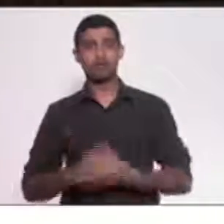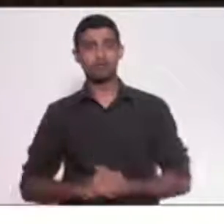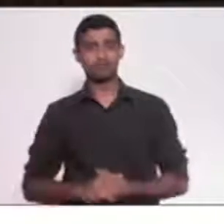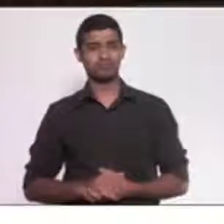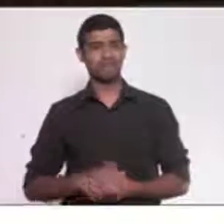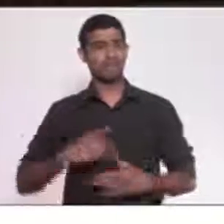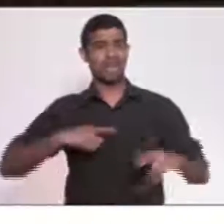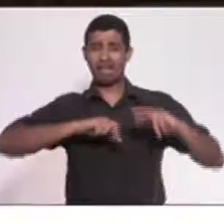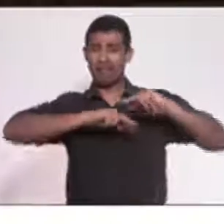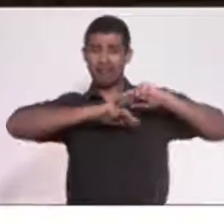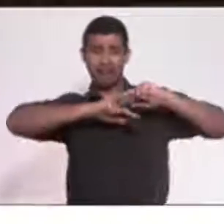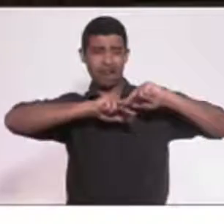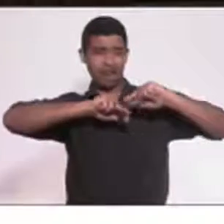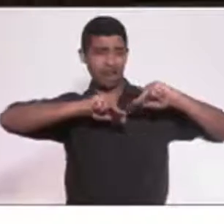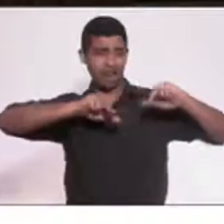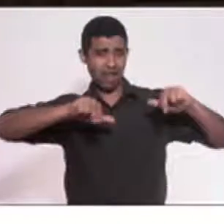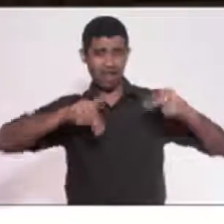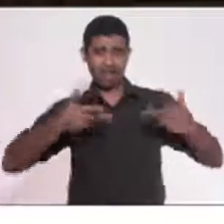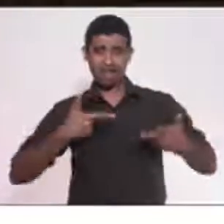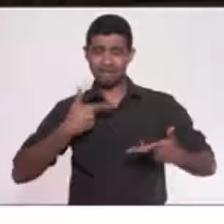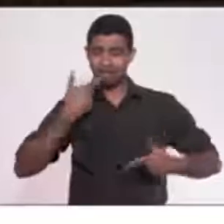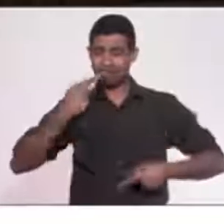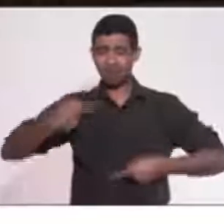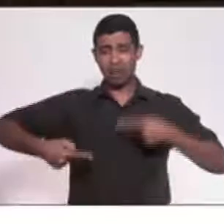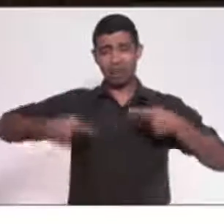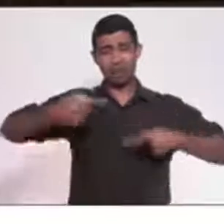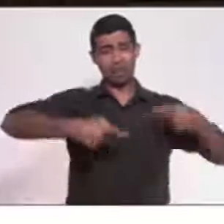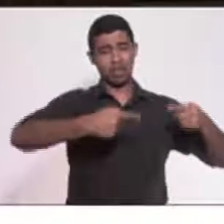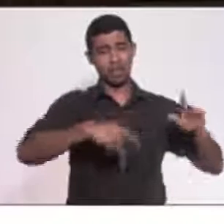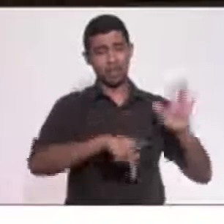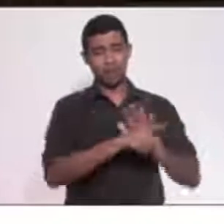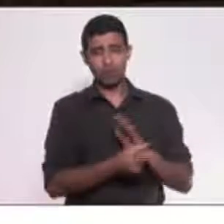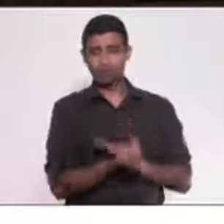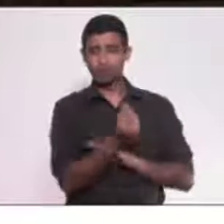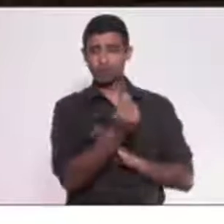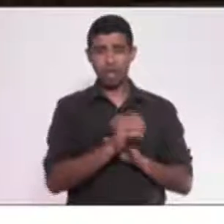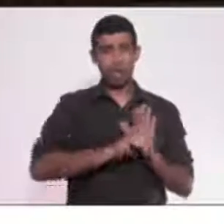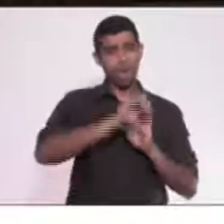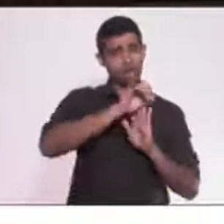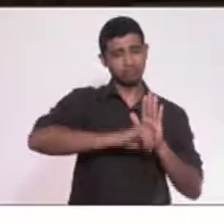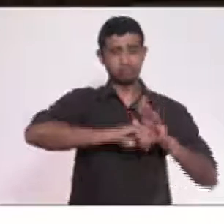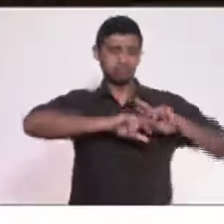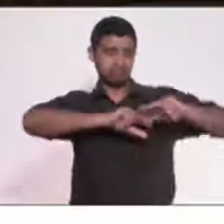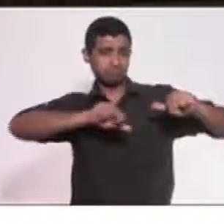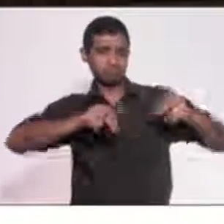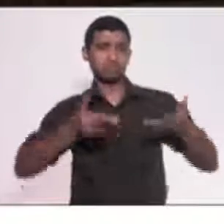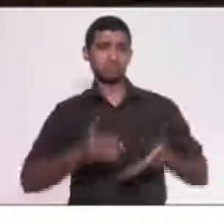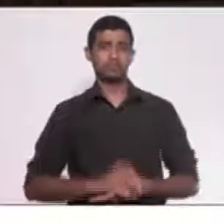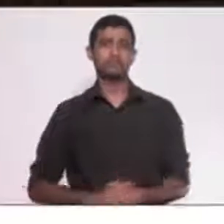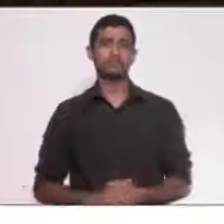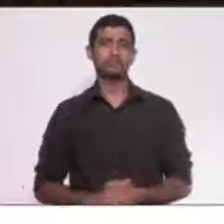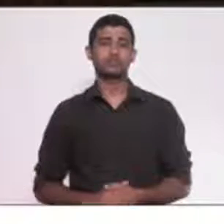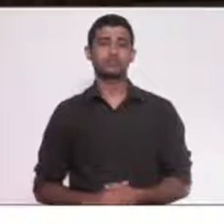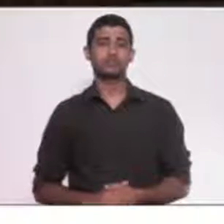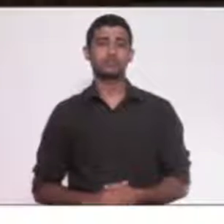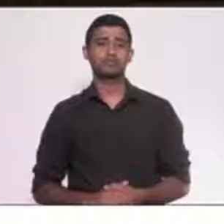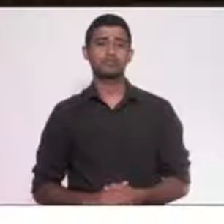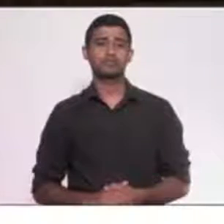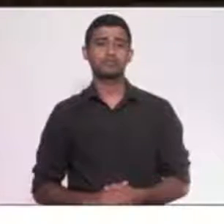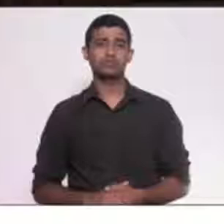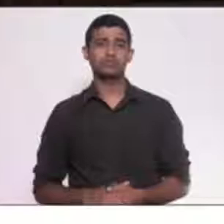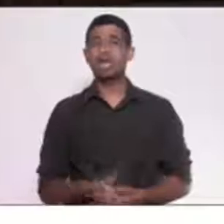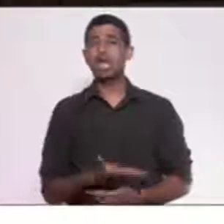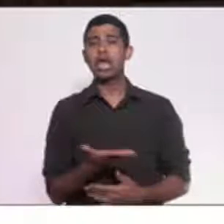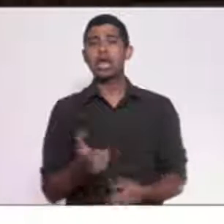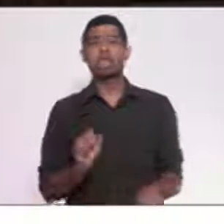vários elementos da macro discussão tributária, orçamentária, enfim, que estão a requerer